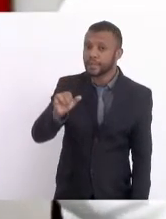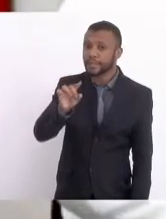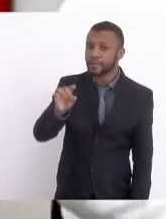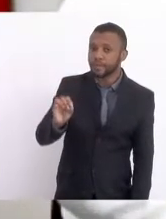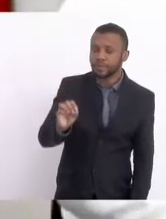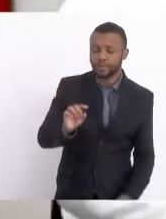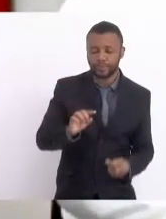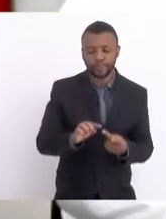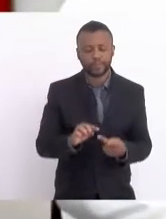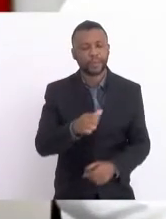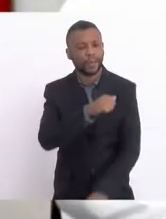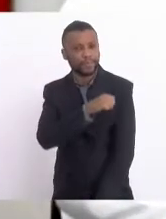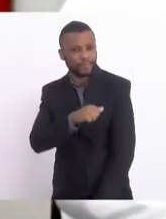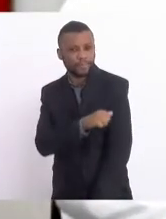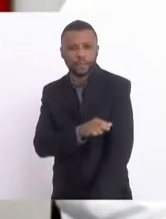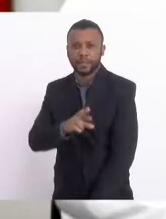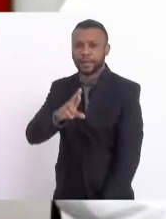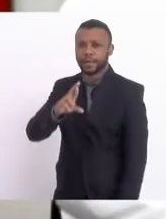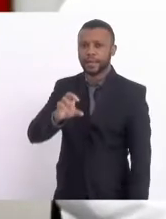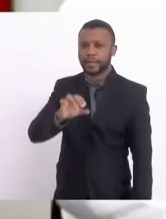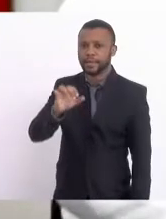Deputada enfermeira Rejane.